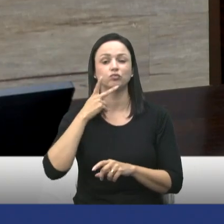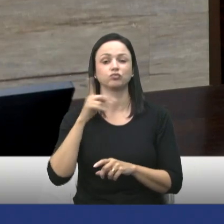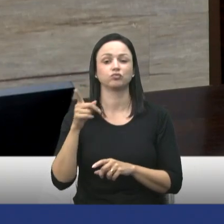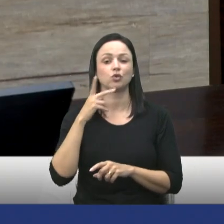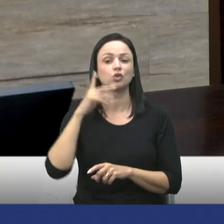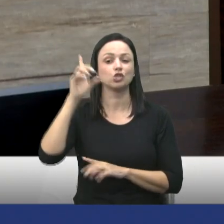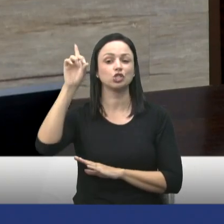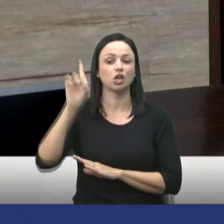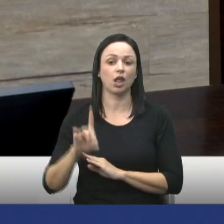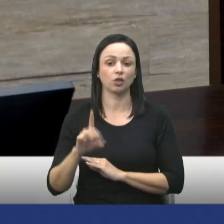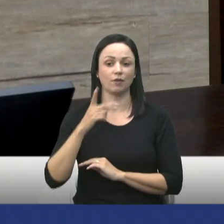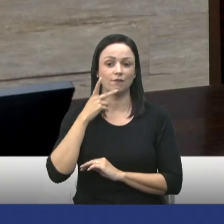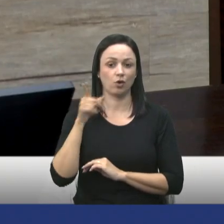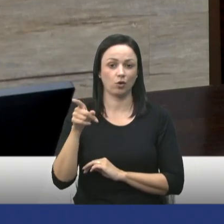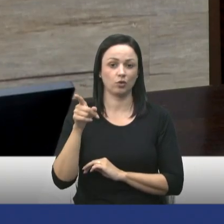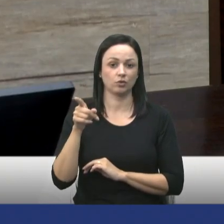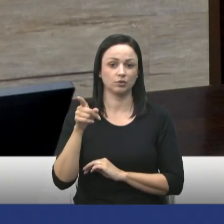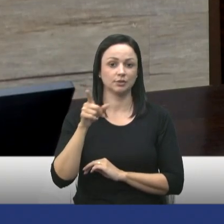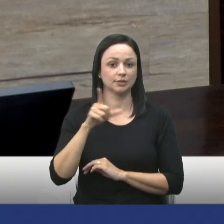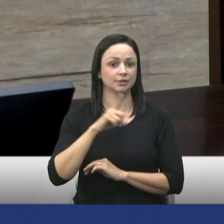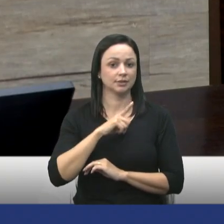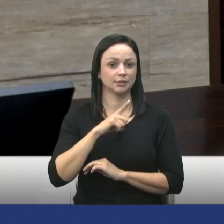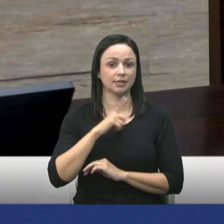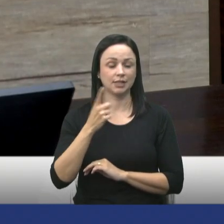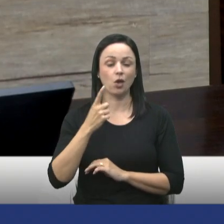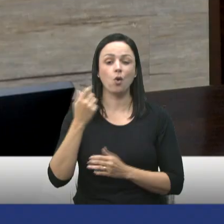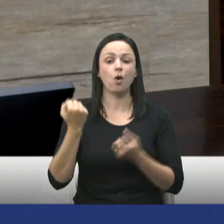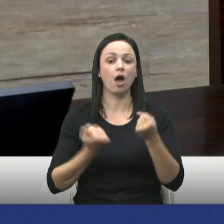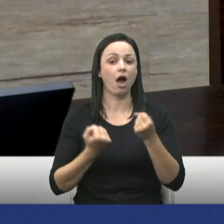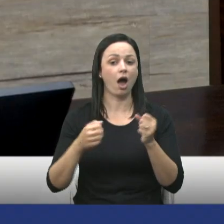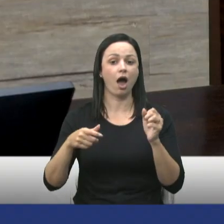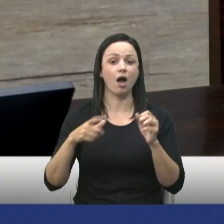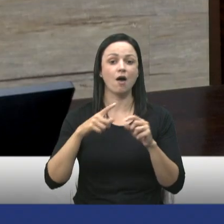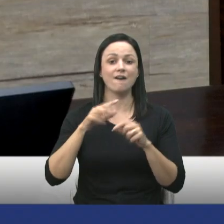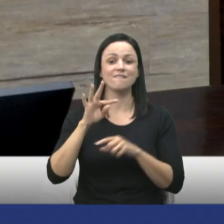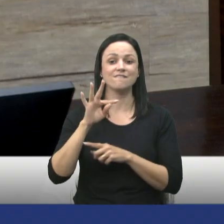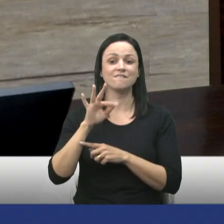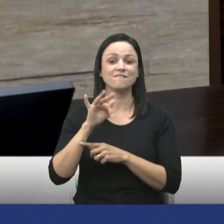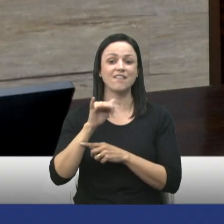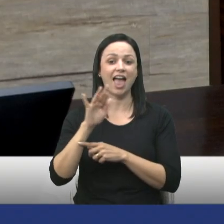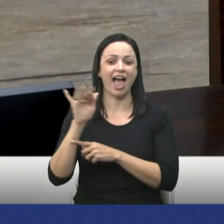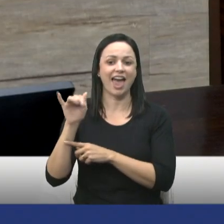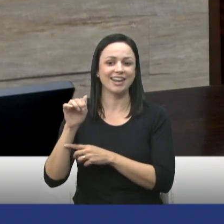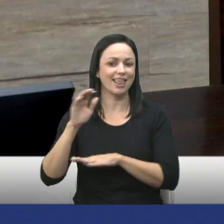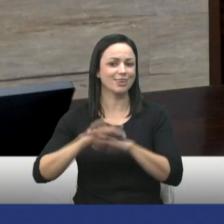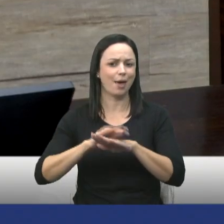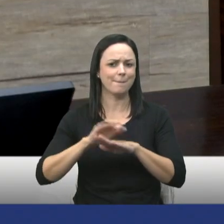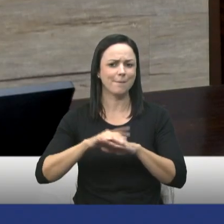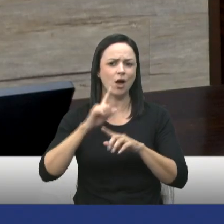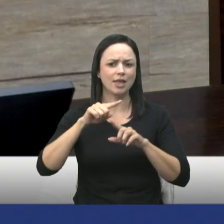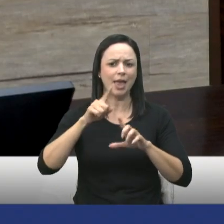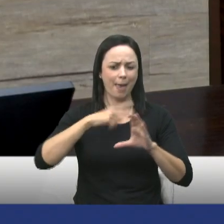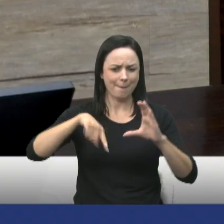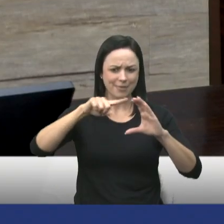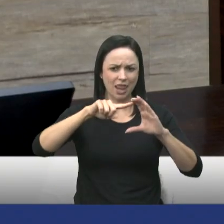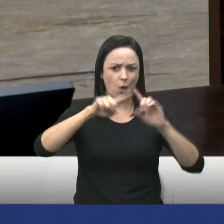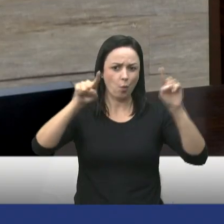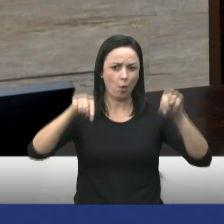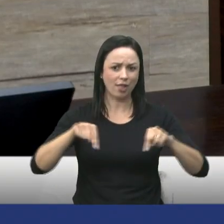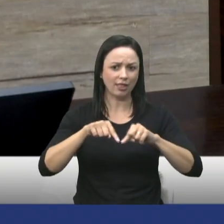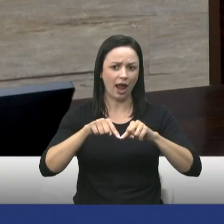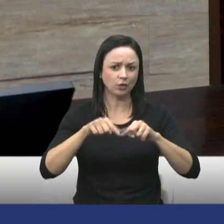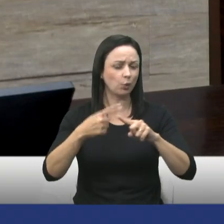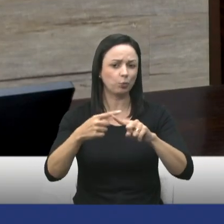tribunal disse: você tem uma Ferrari na mão, os pneus estão quadrados. O que é o pneu quadrado? É justamente